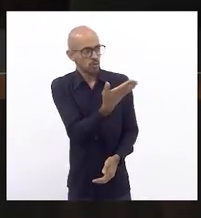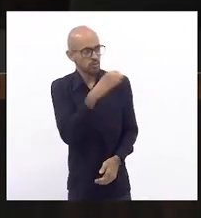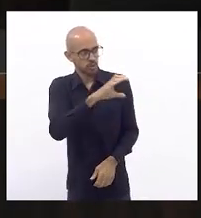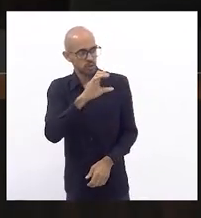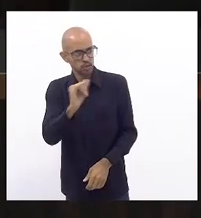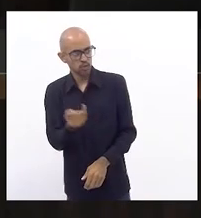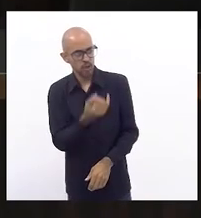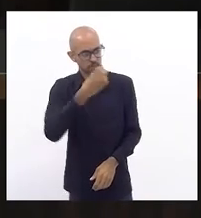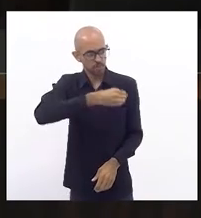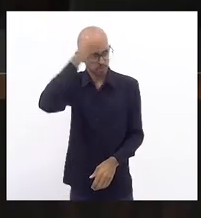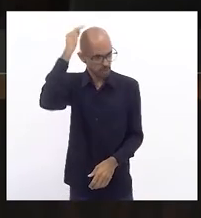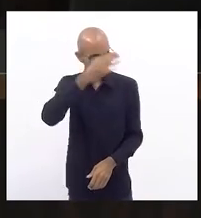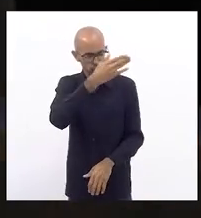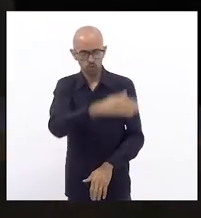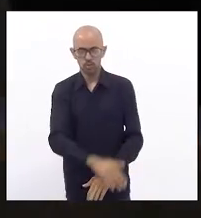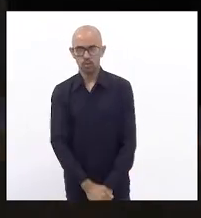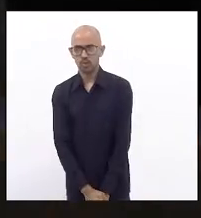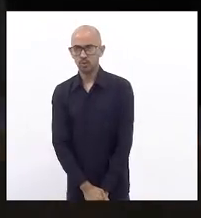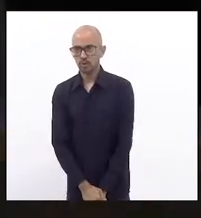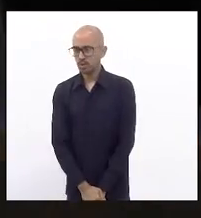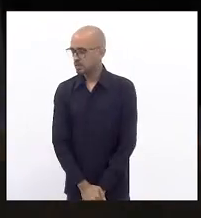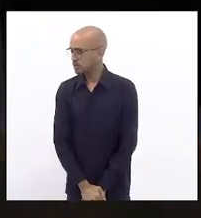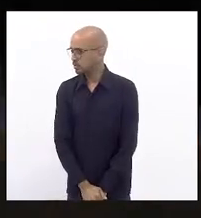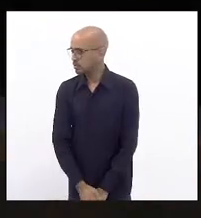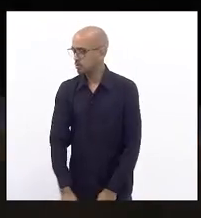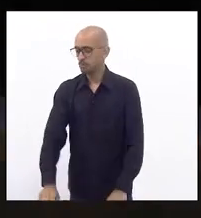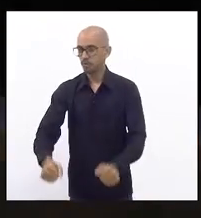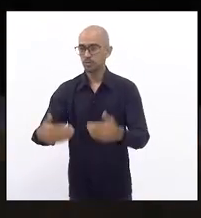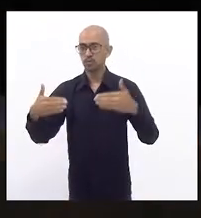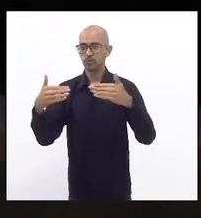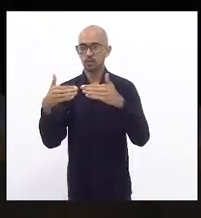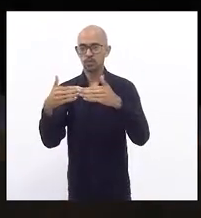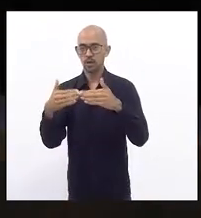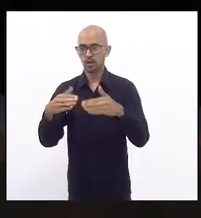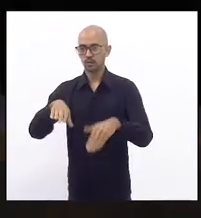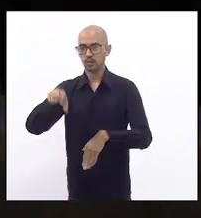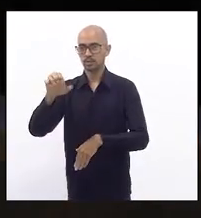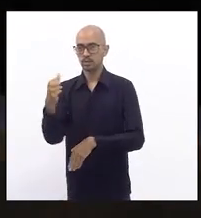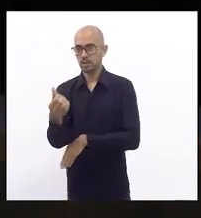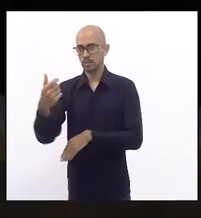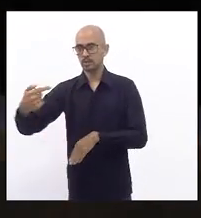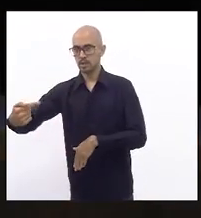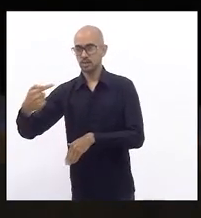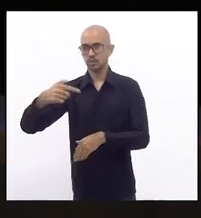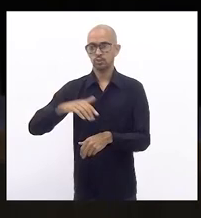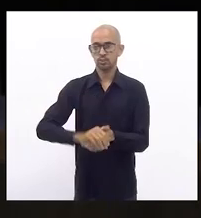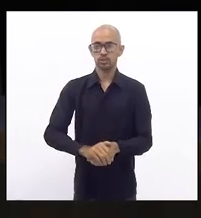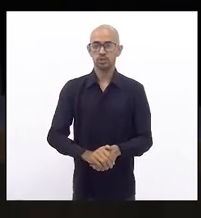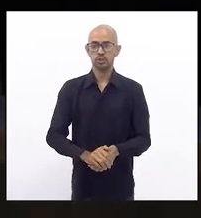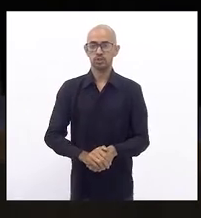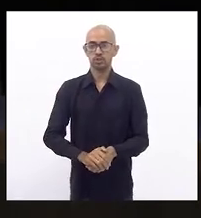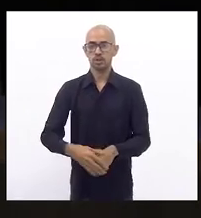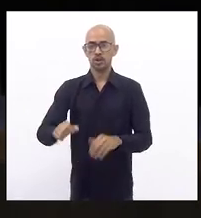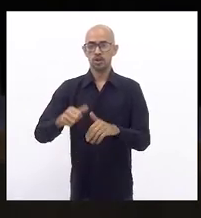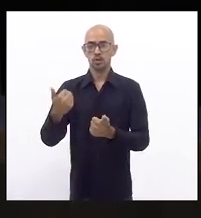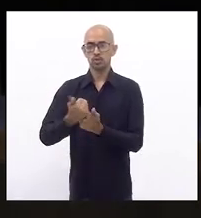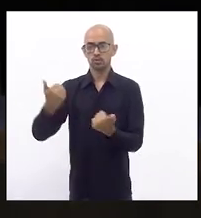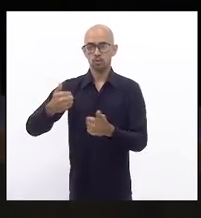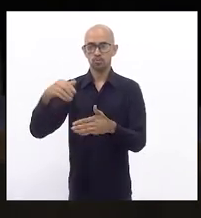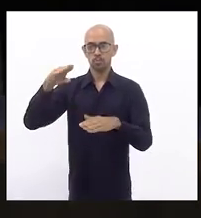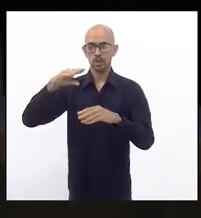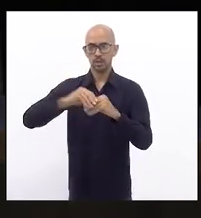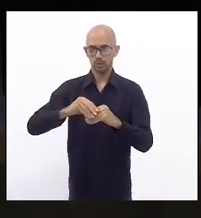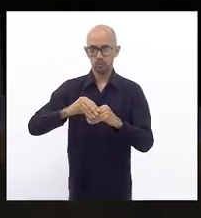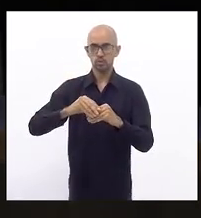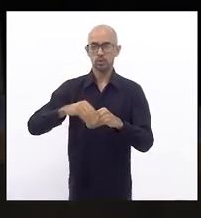Justiça, deputado Márcio Pacheco. Favorável às emendas 6 e 7. Favorável com subemenda aglutinativa às